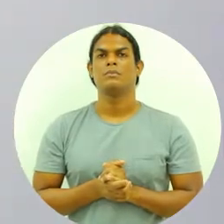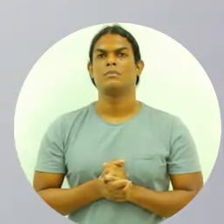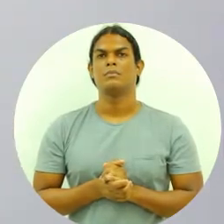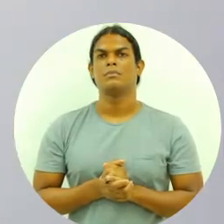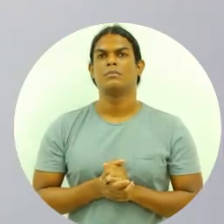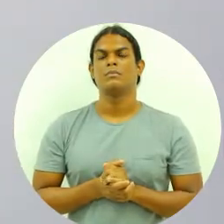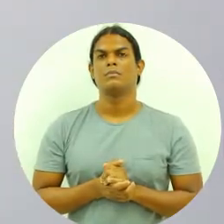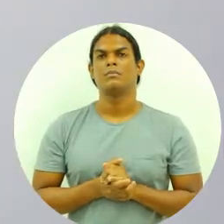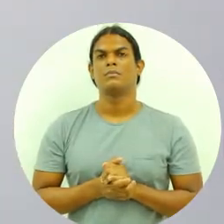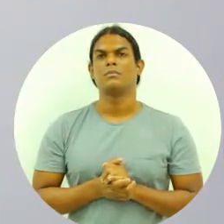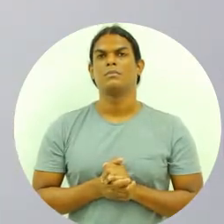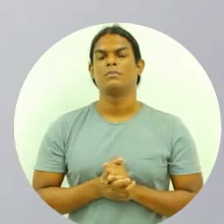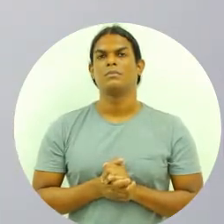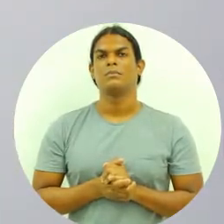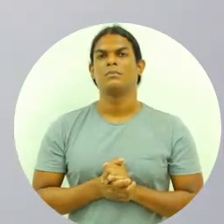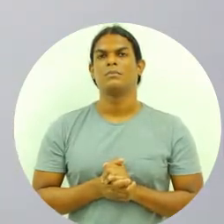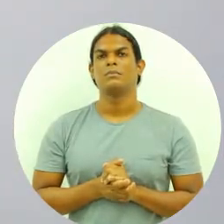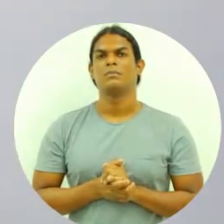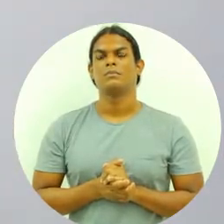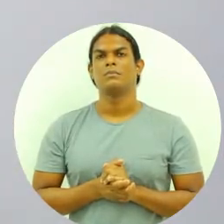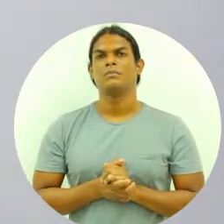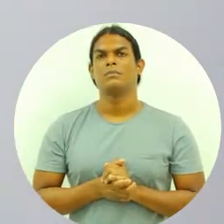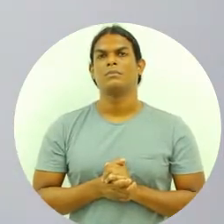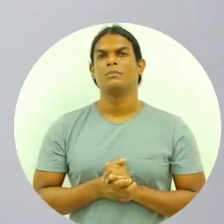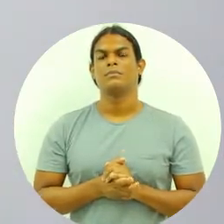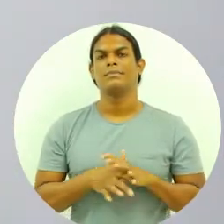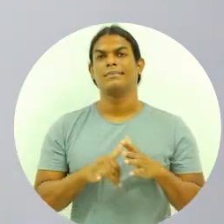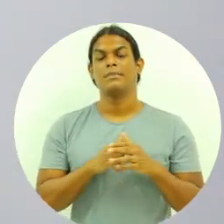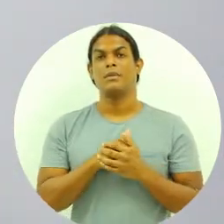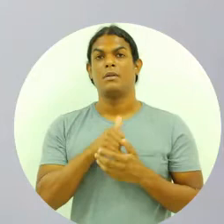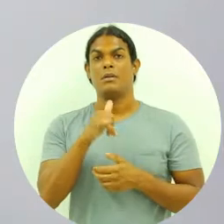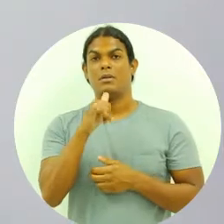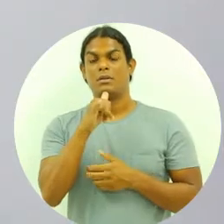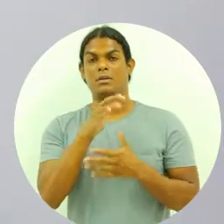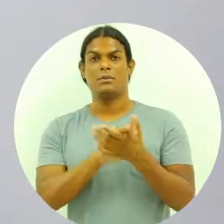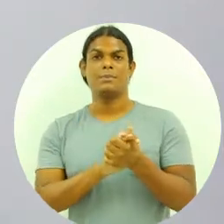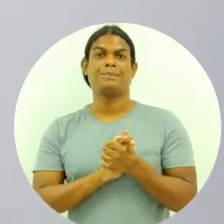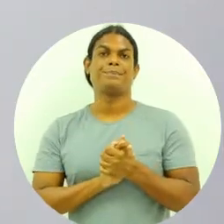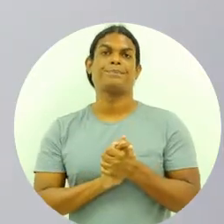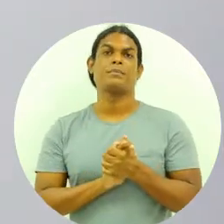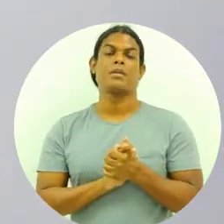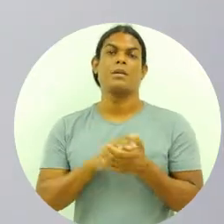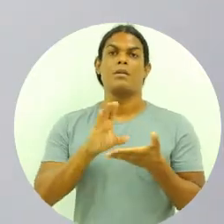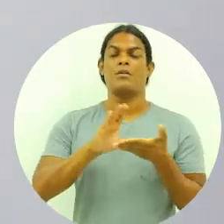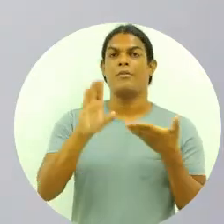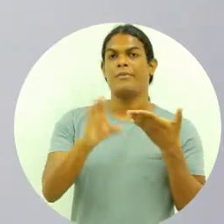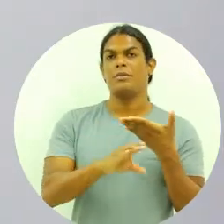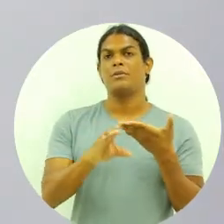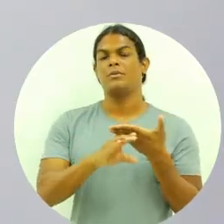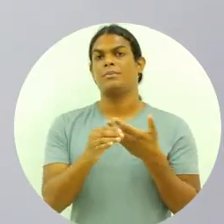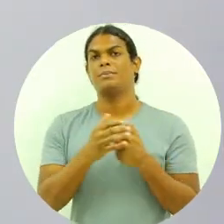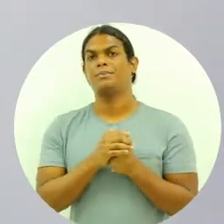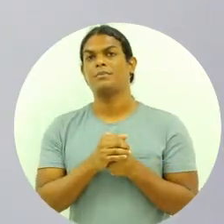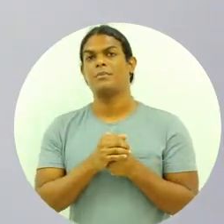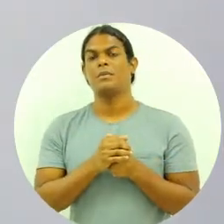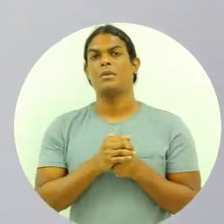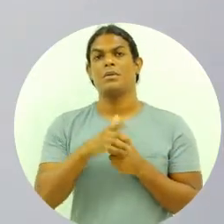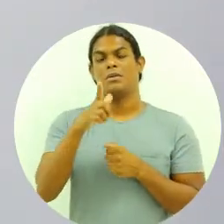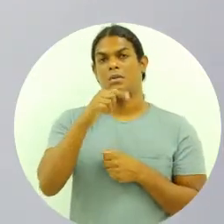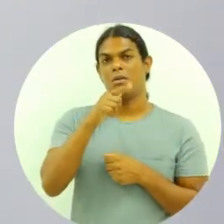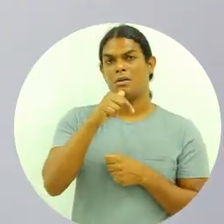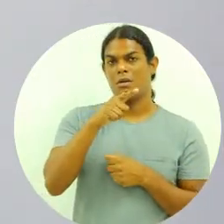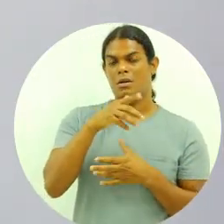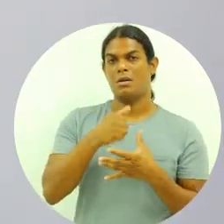condições desiguais. É óbvio que, por exemplo, investimentos em água no Nordeste brasileiro deverão ser